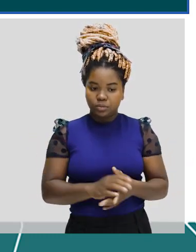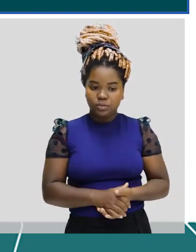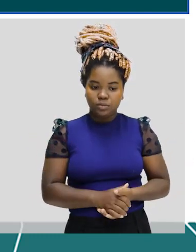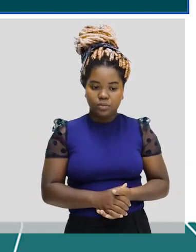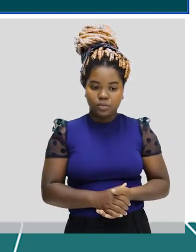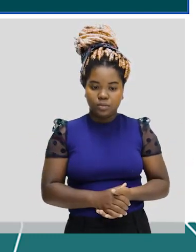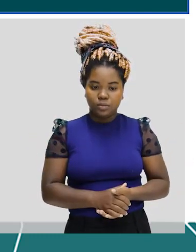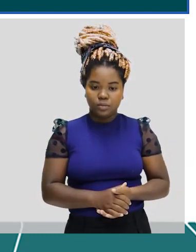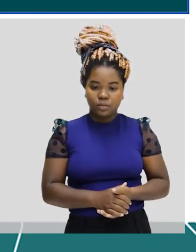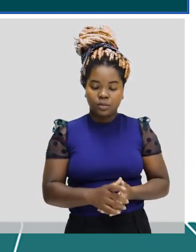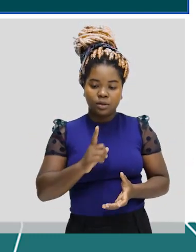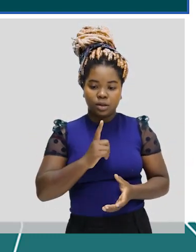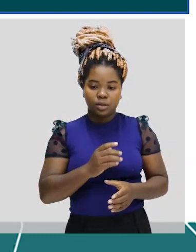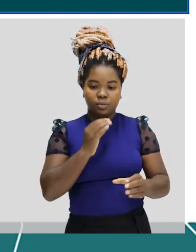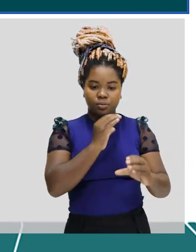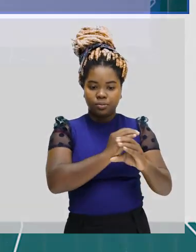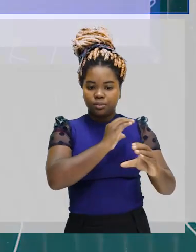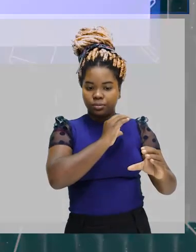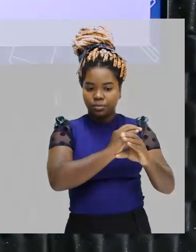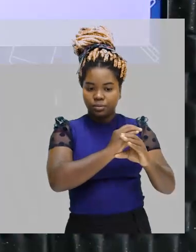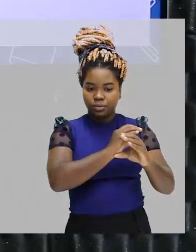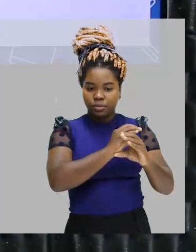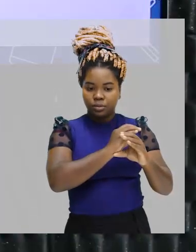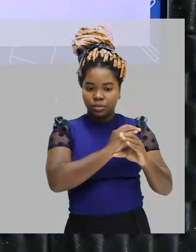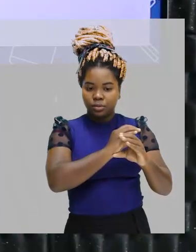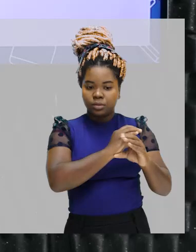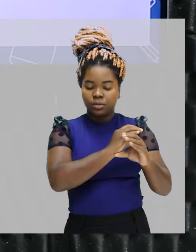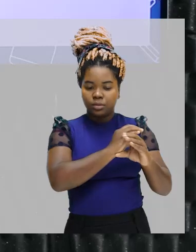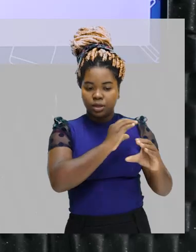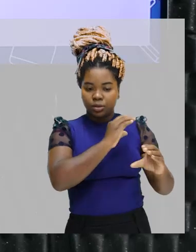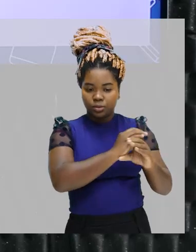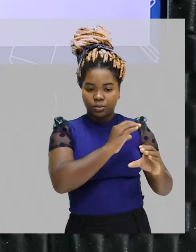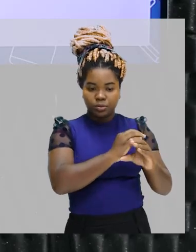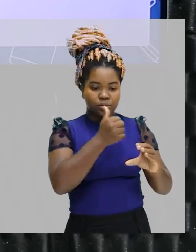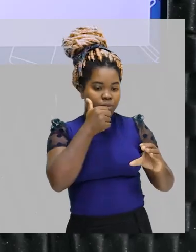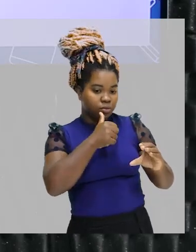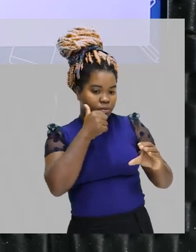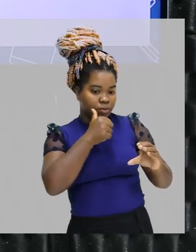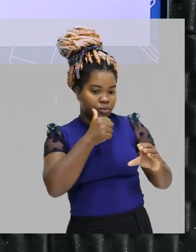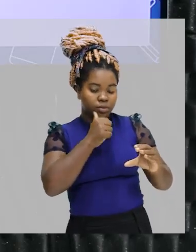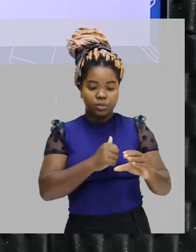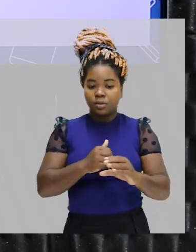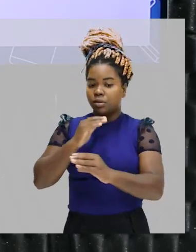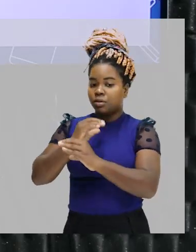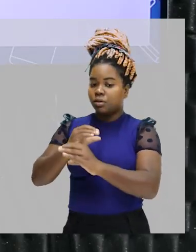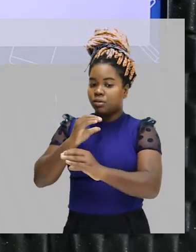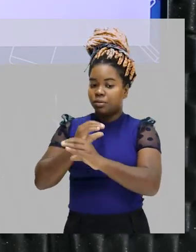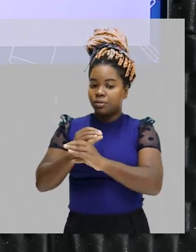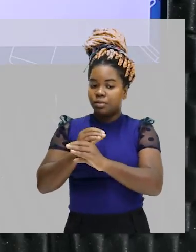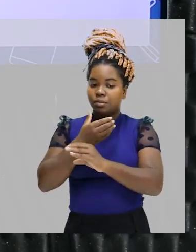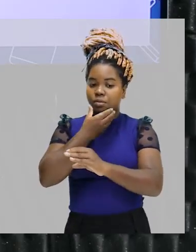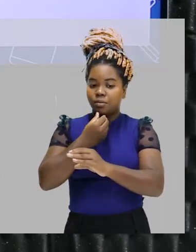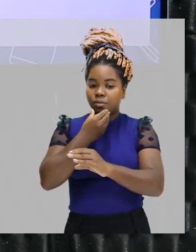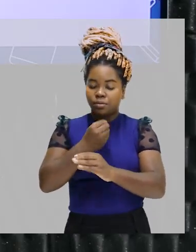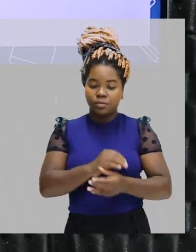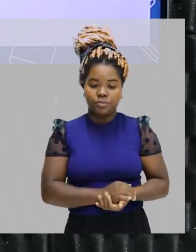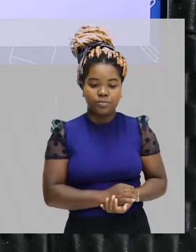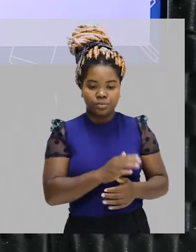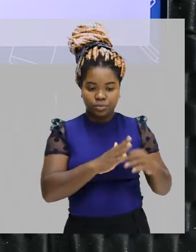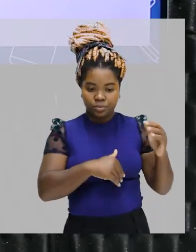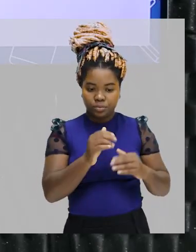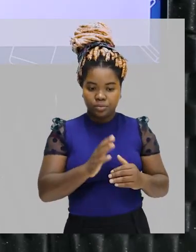engenheiro ou uma engenheira. Nesse caso, eu uso esse termo engenheiro porque essa pessoa passou por um